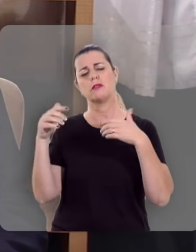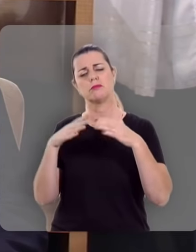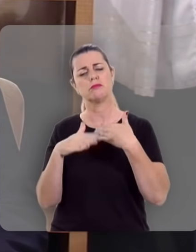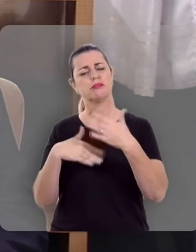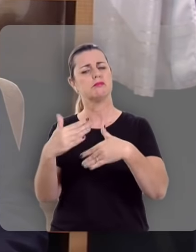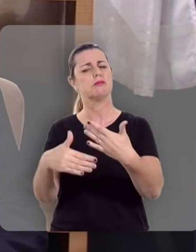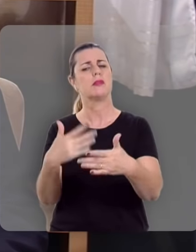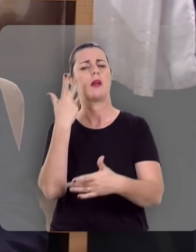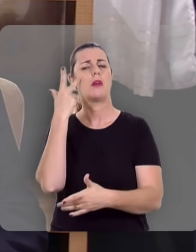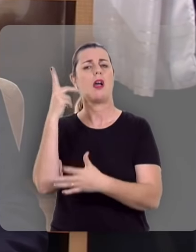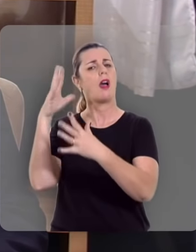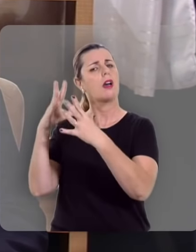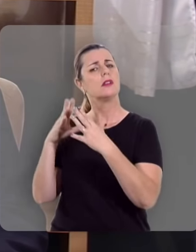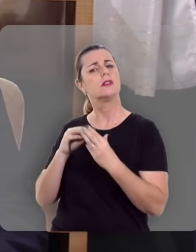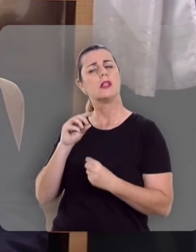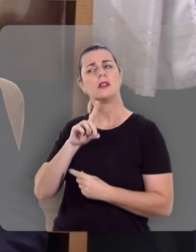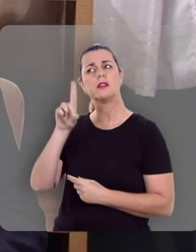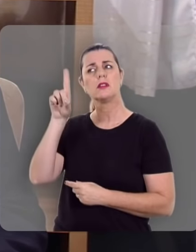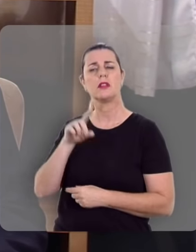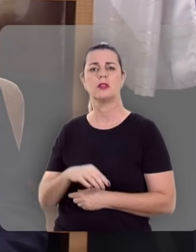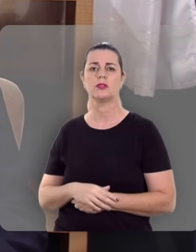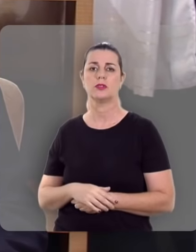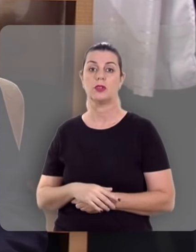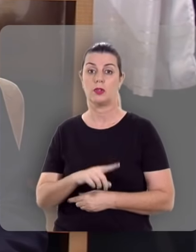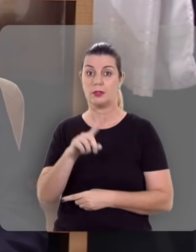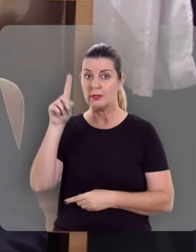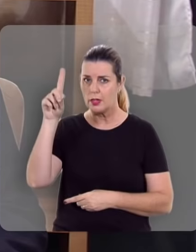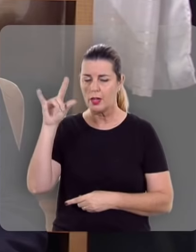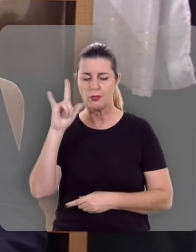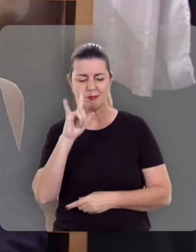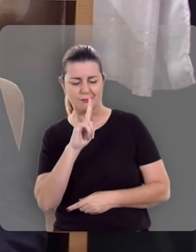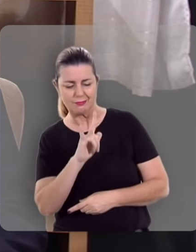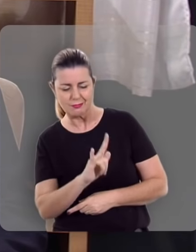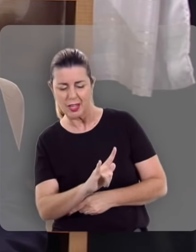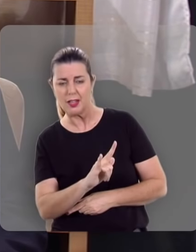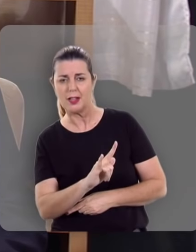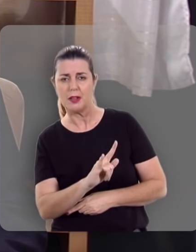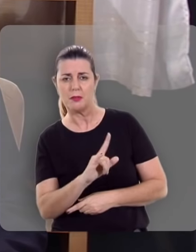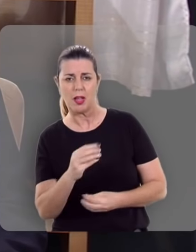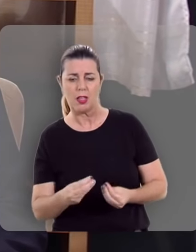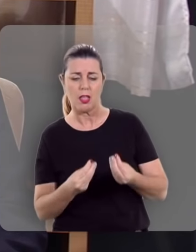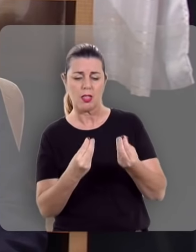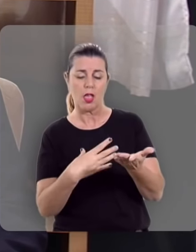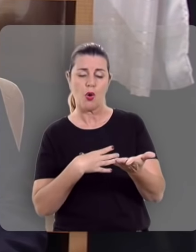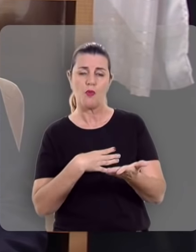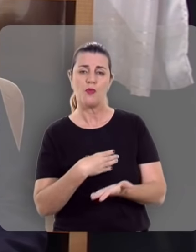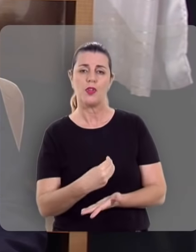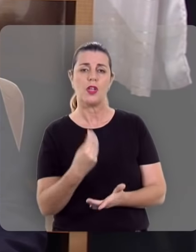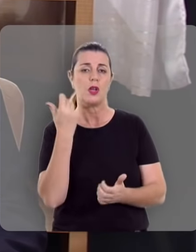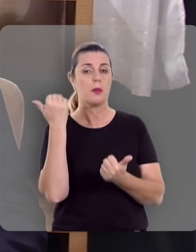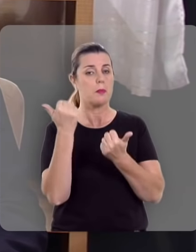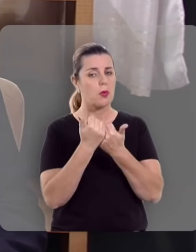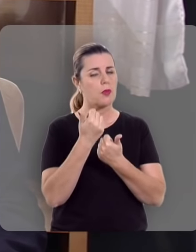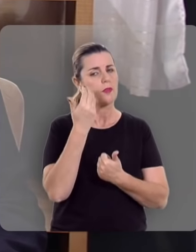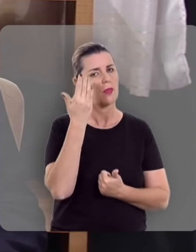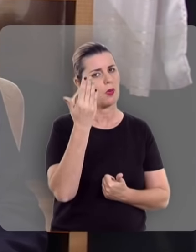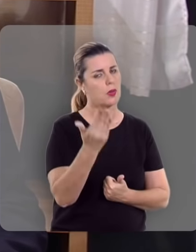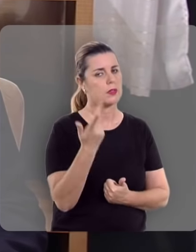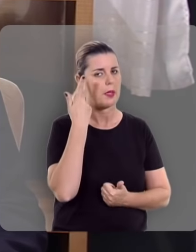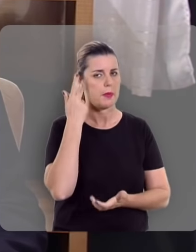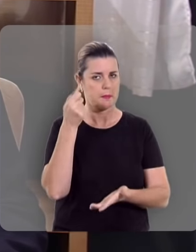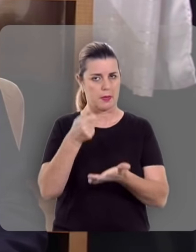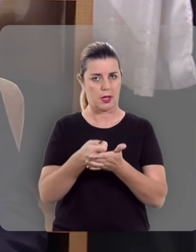ser aceito na presença de Deus, mas que Deus te amou e deu o Filho dele na cruz em seu lugar para pagar os